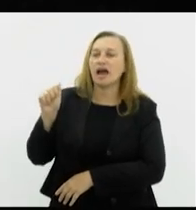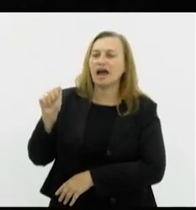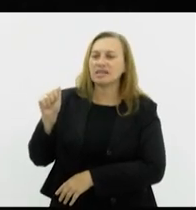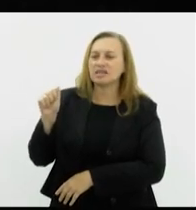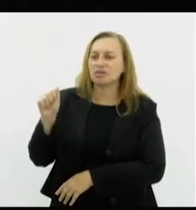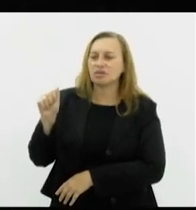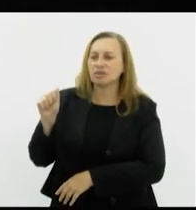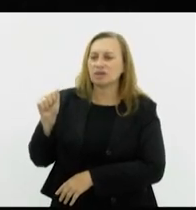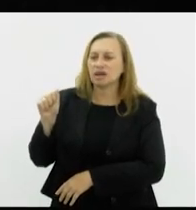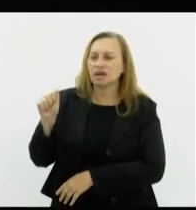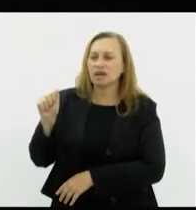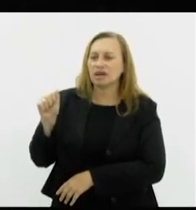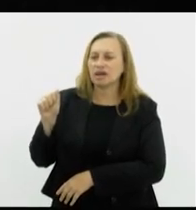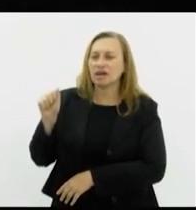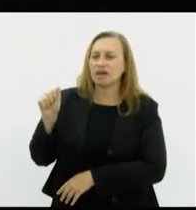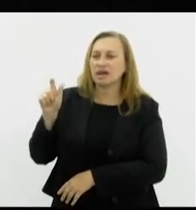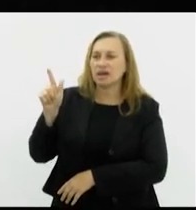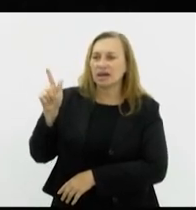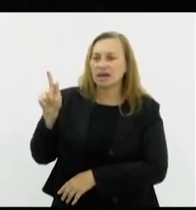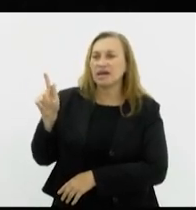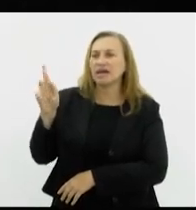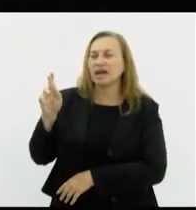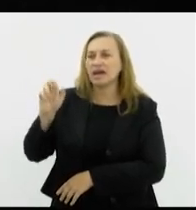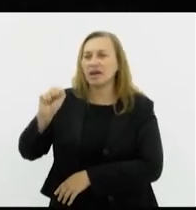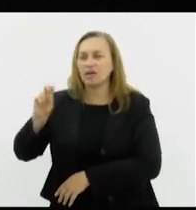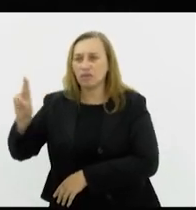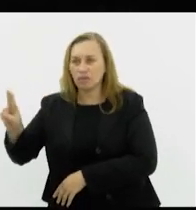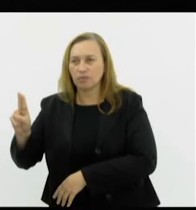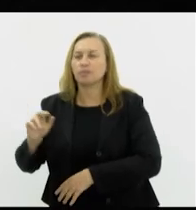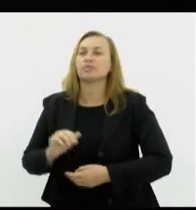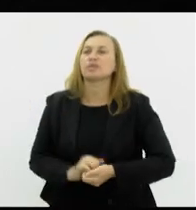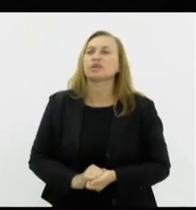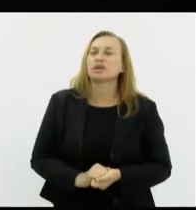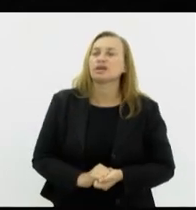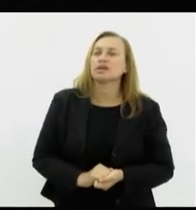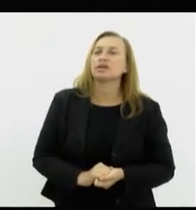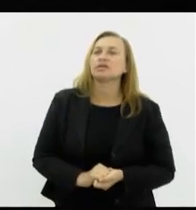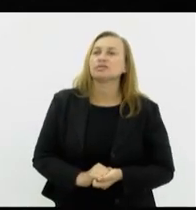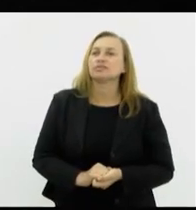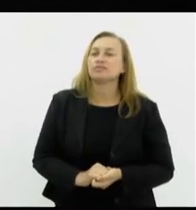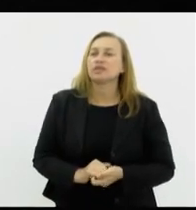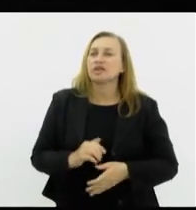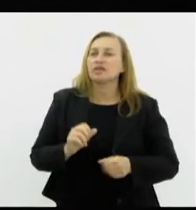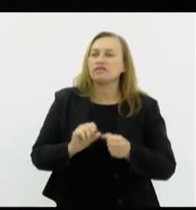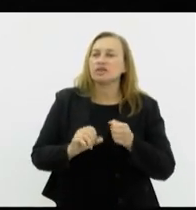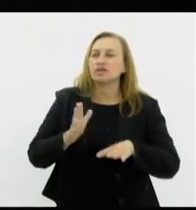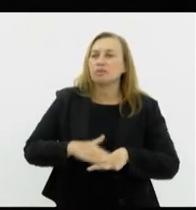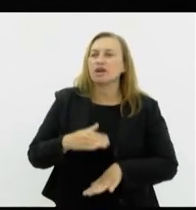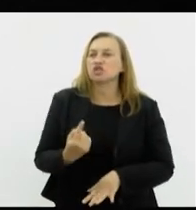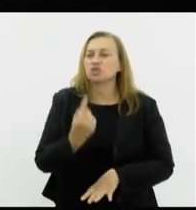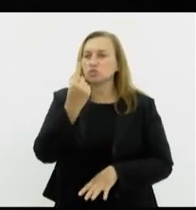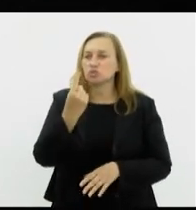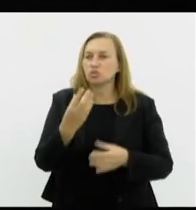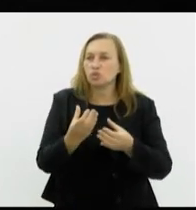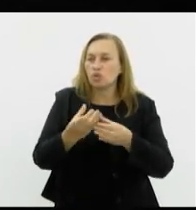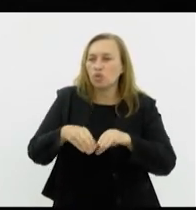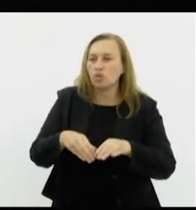uma prerrogativa da municipalidade, fez mais de um concurso